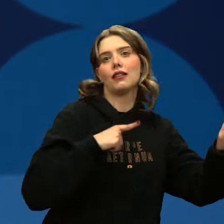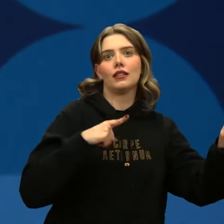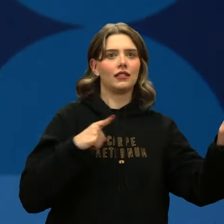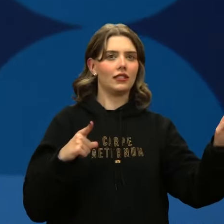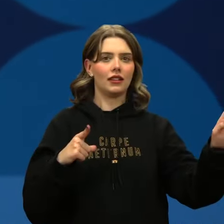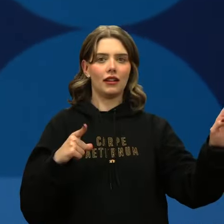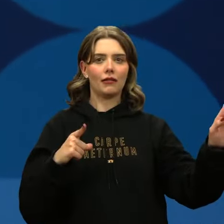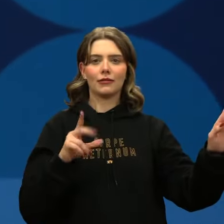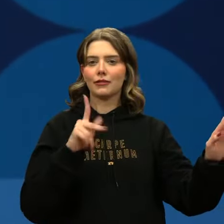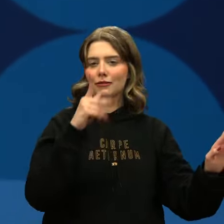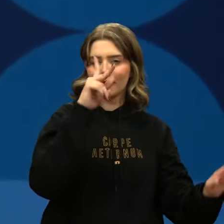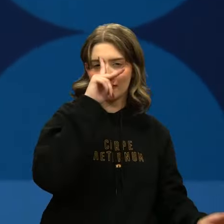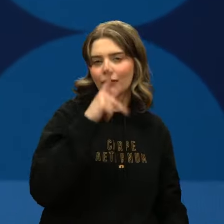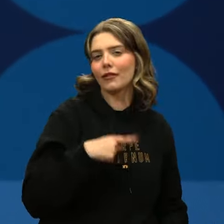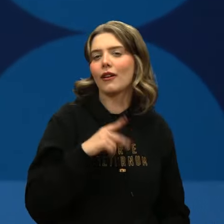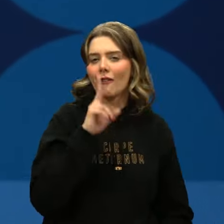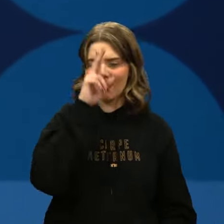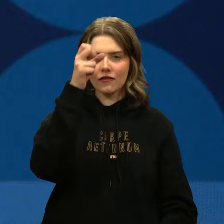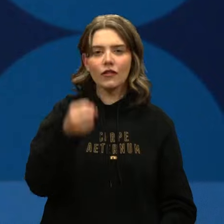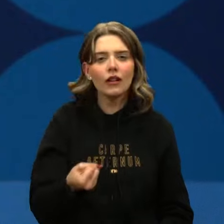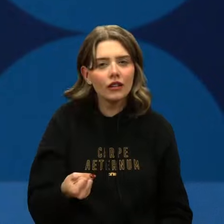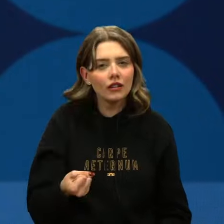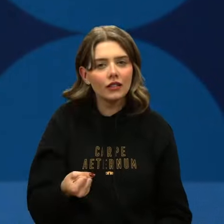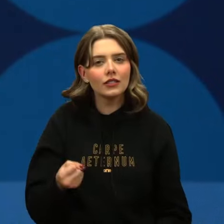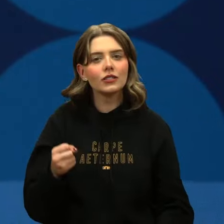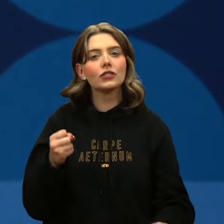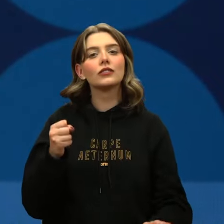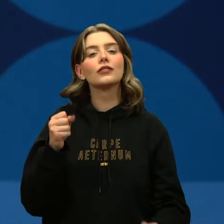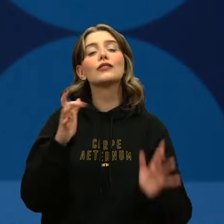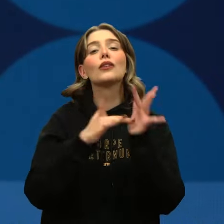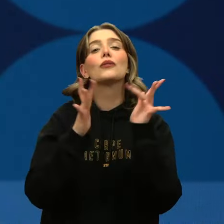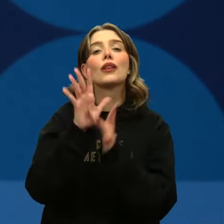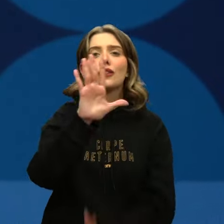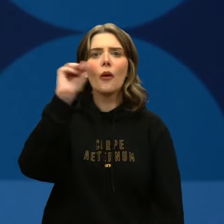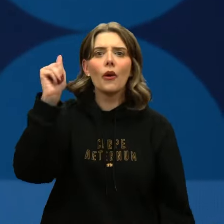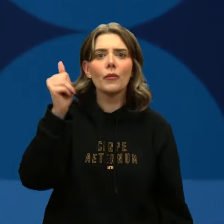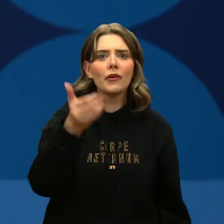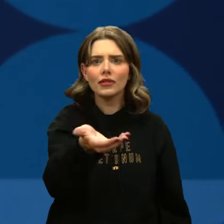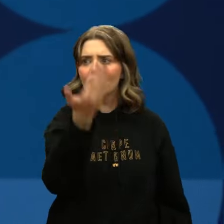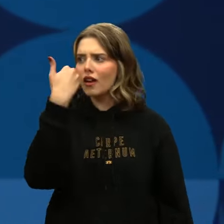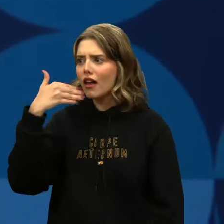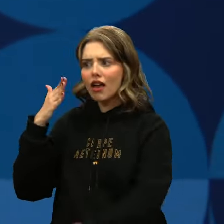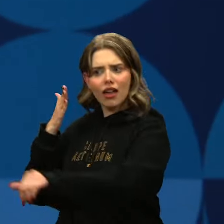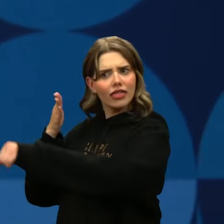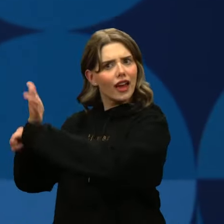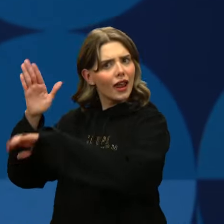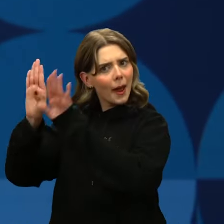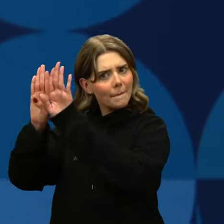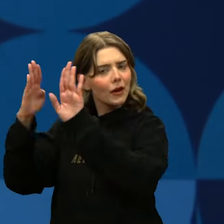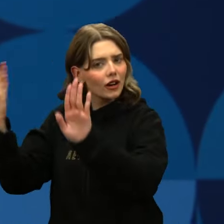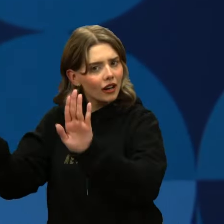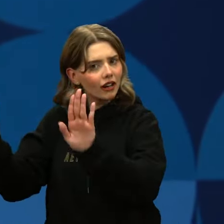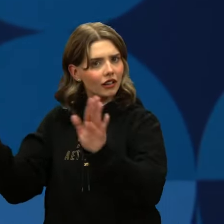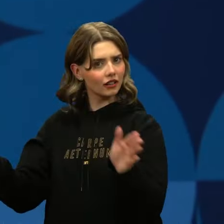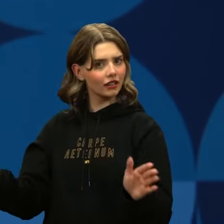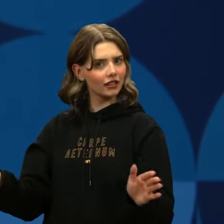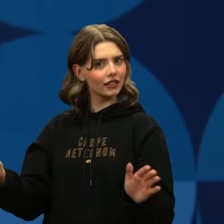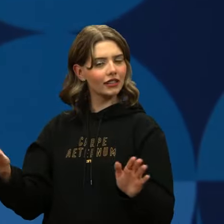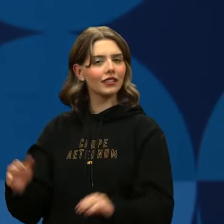nada. Jesus te chamou para entrar em algo que Ele abriu. Quem abre, quem mantém aberta essa